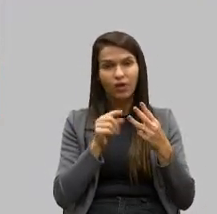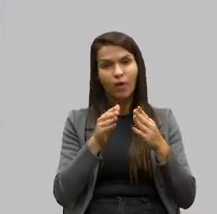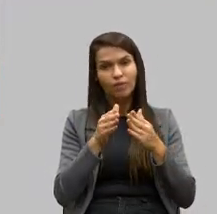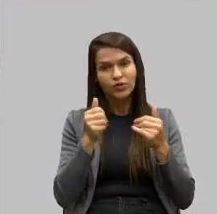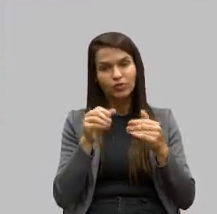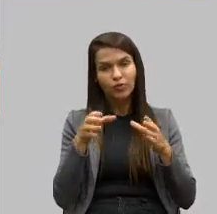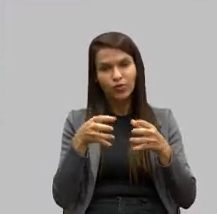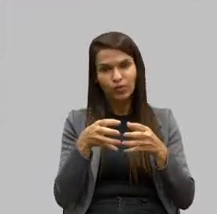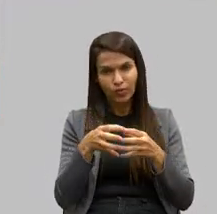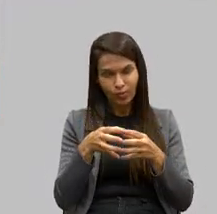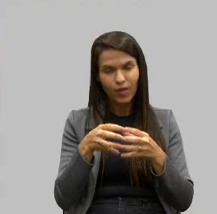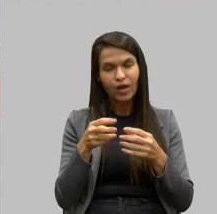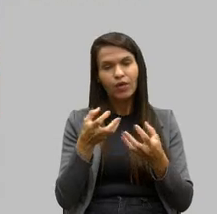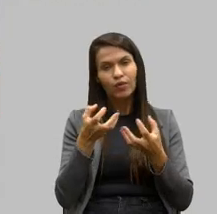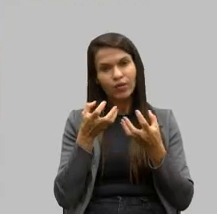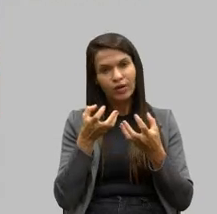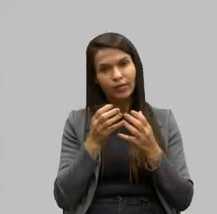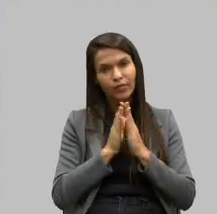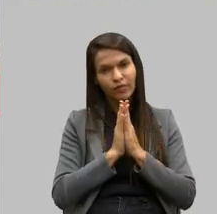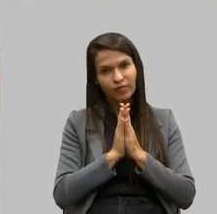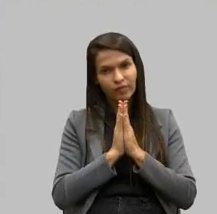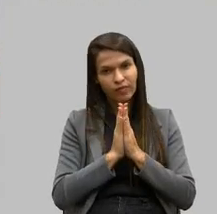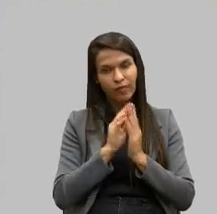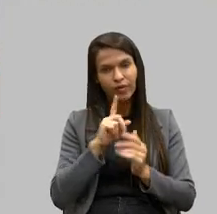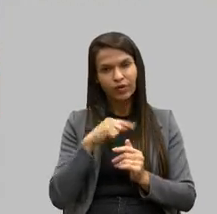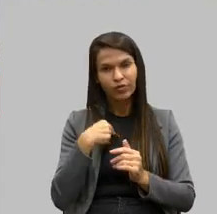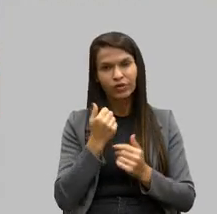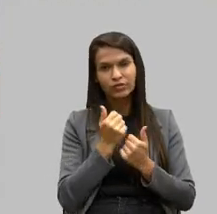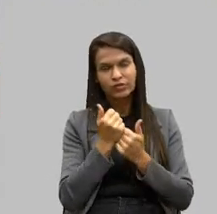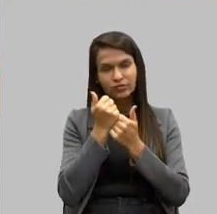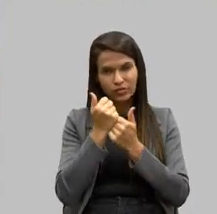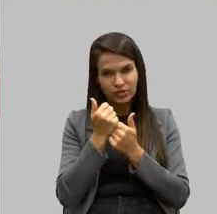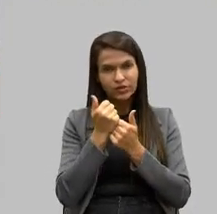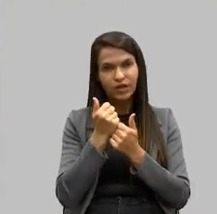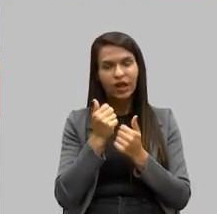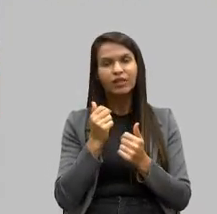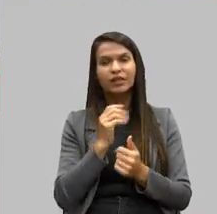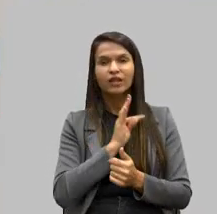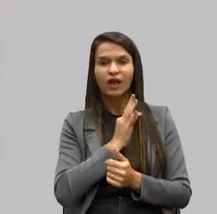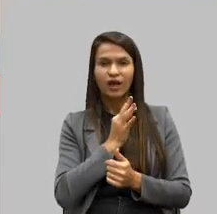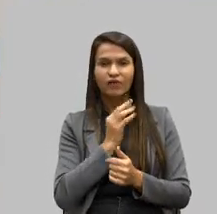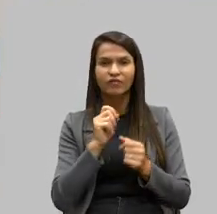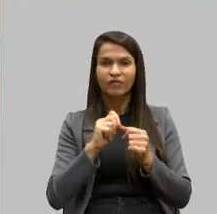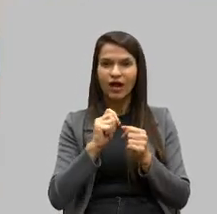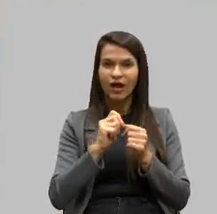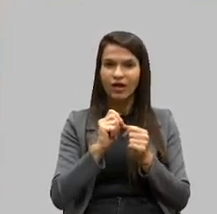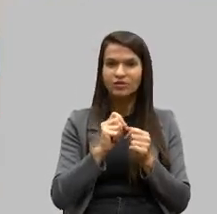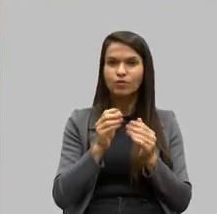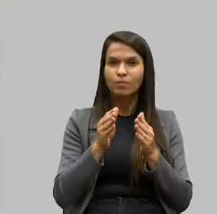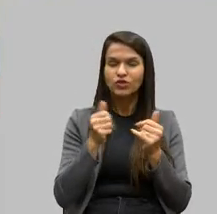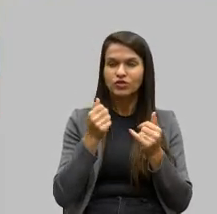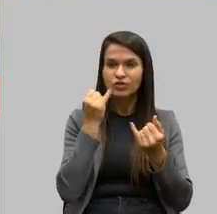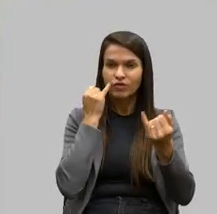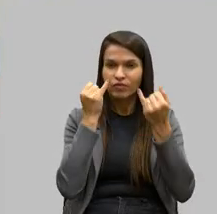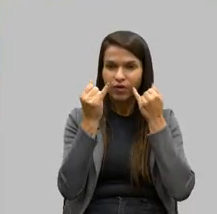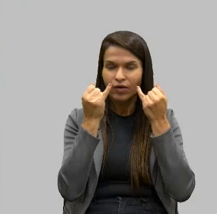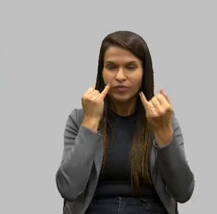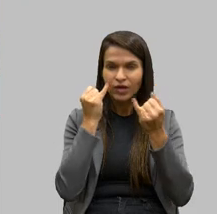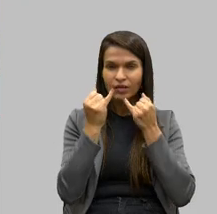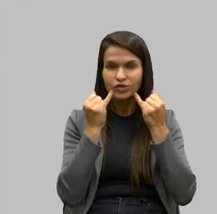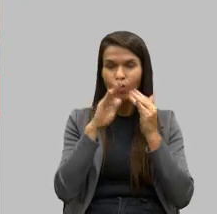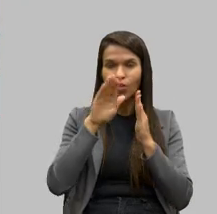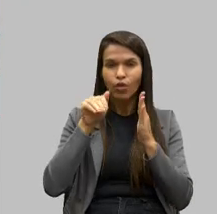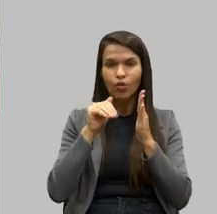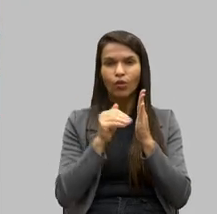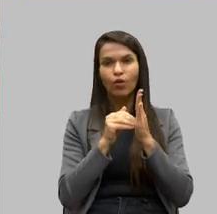a comissão, eu gostaria, por favor, para a nossa assessoria técnica, que a gente faça um pedido de informações sobre todas as